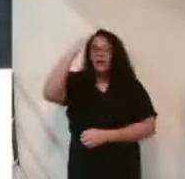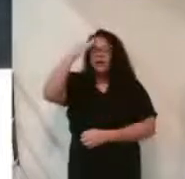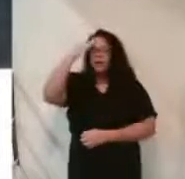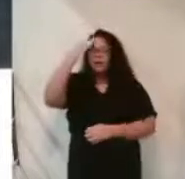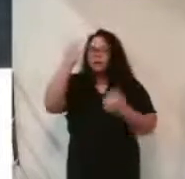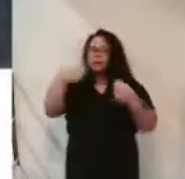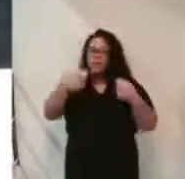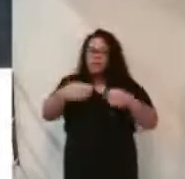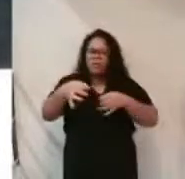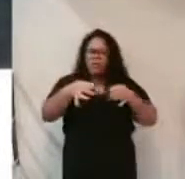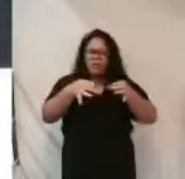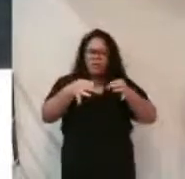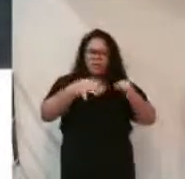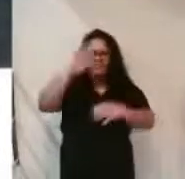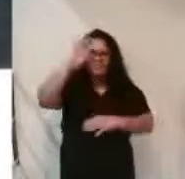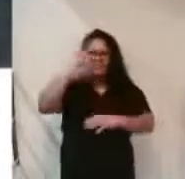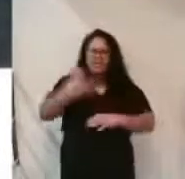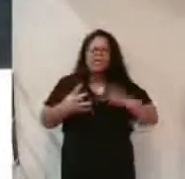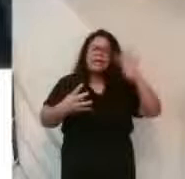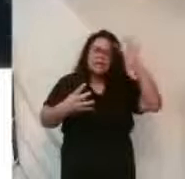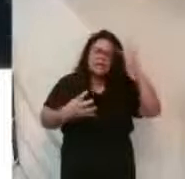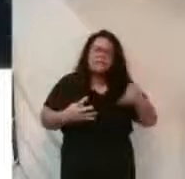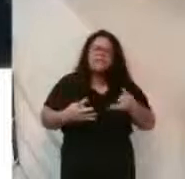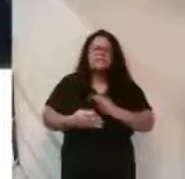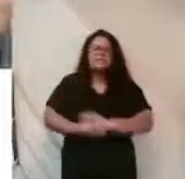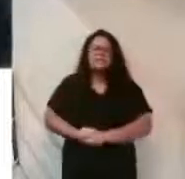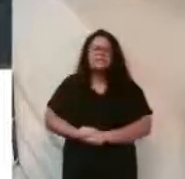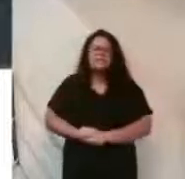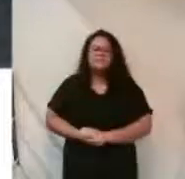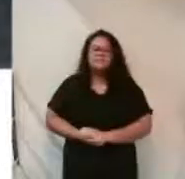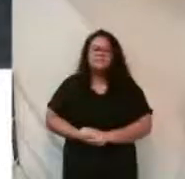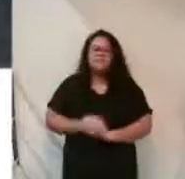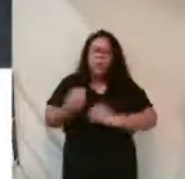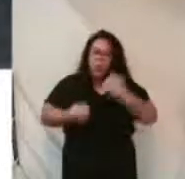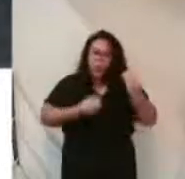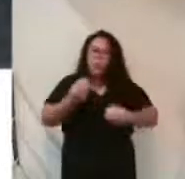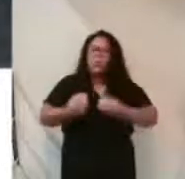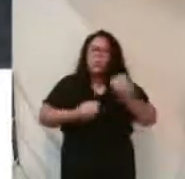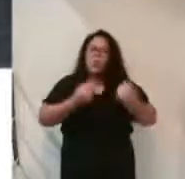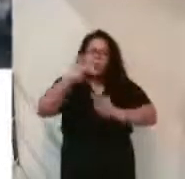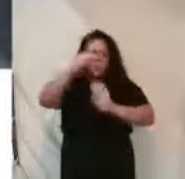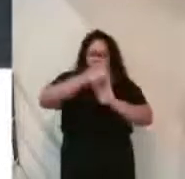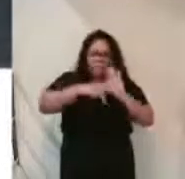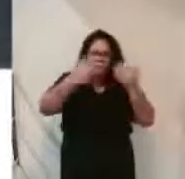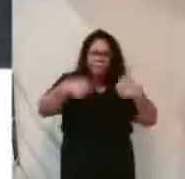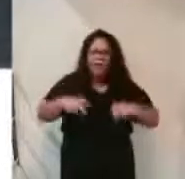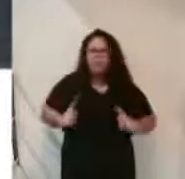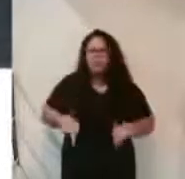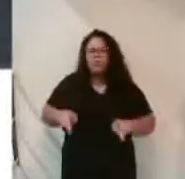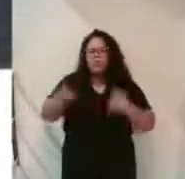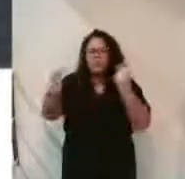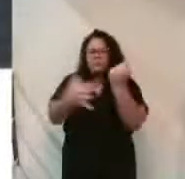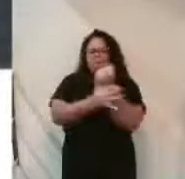dar sustentabilidade no tempo de outra forma. Ou seja, a questão do lixão e do resíduo é um problema de